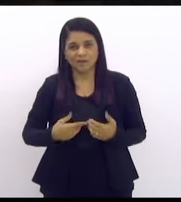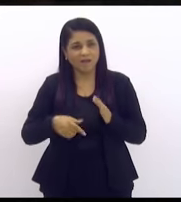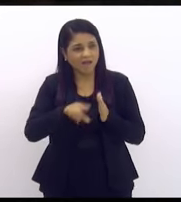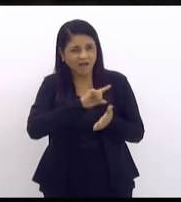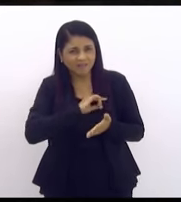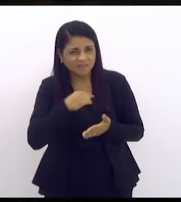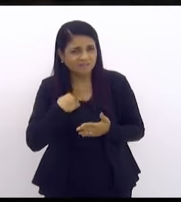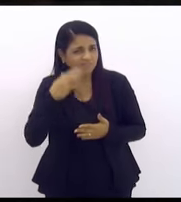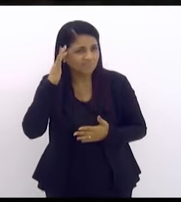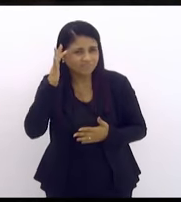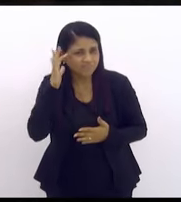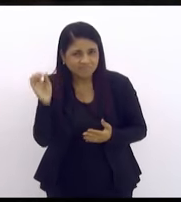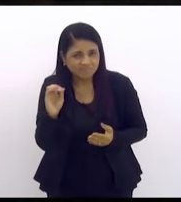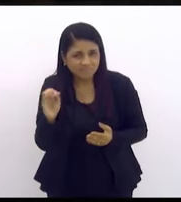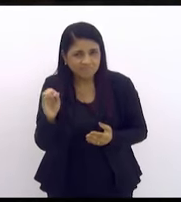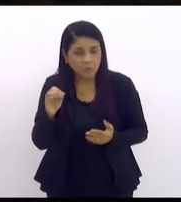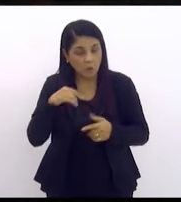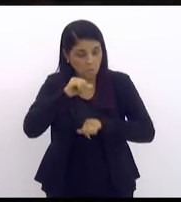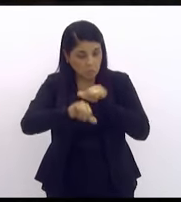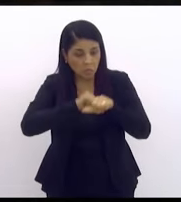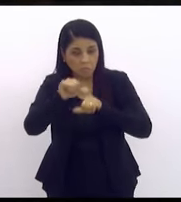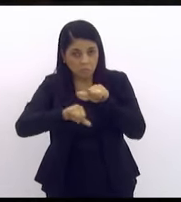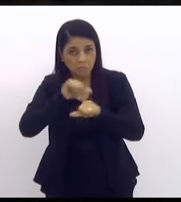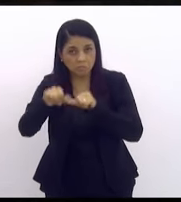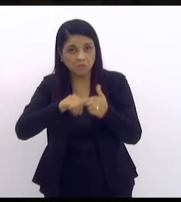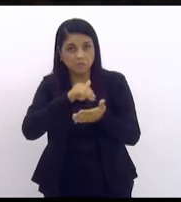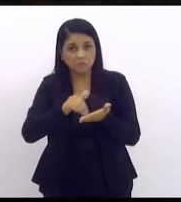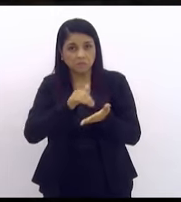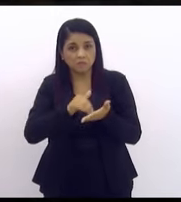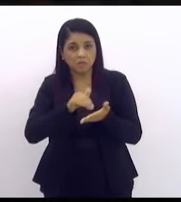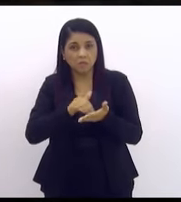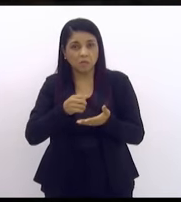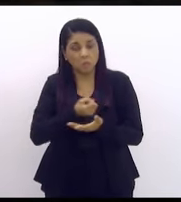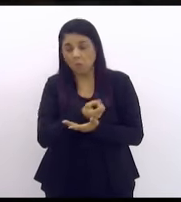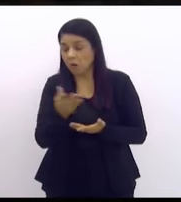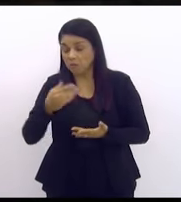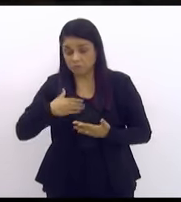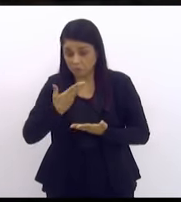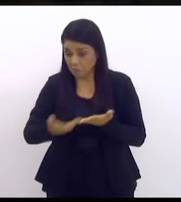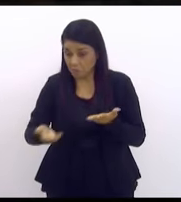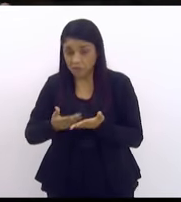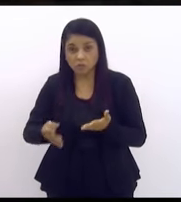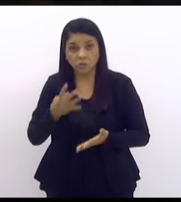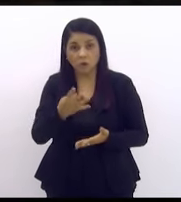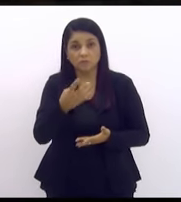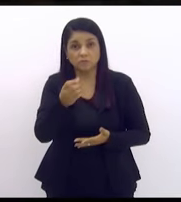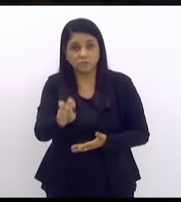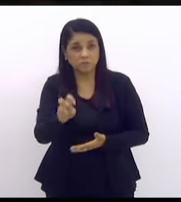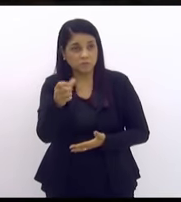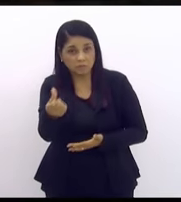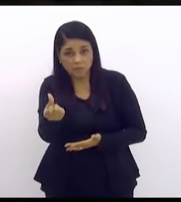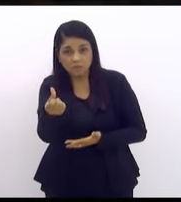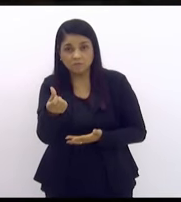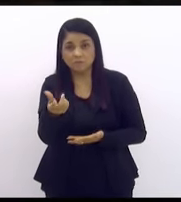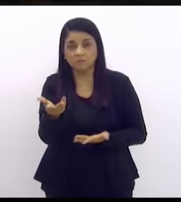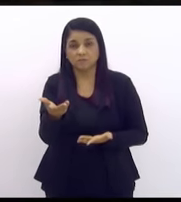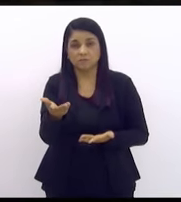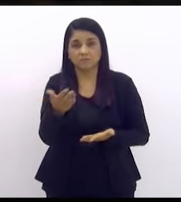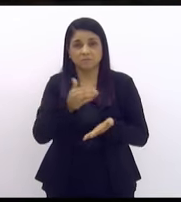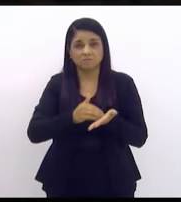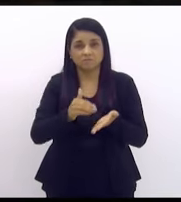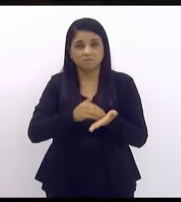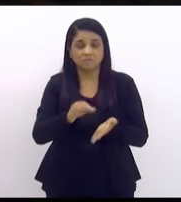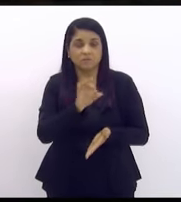é difícil, mudando de secretário o tempo todo. Não sei quantos mais, já me perdi, 4, 5, 6 secretários de